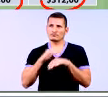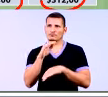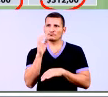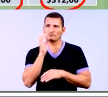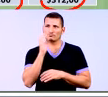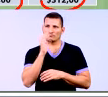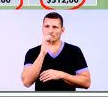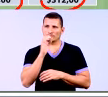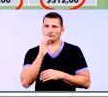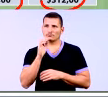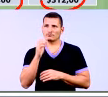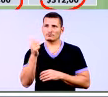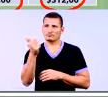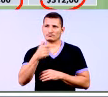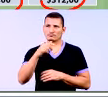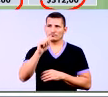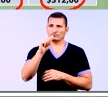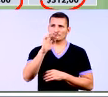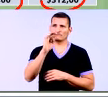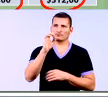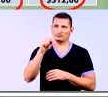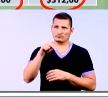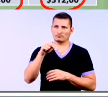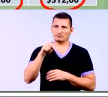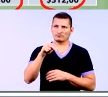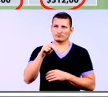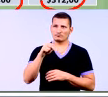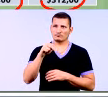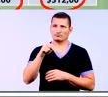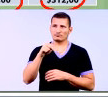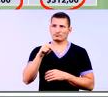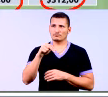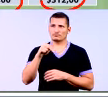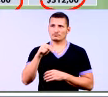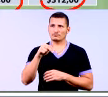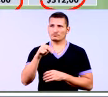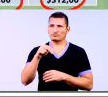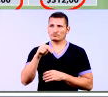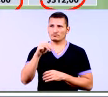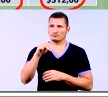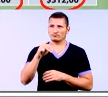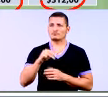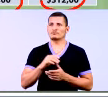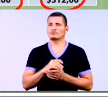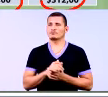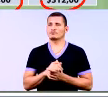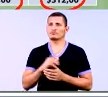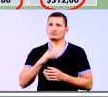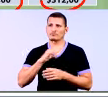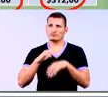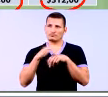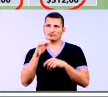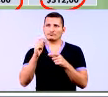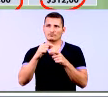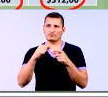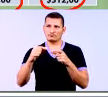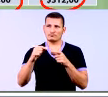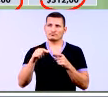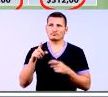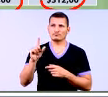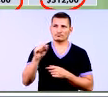do que o Celeron, e tem mais núcleos, então, logicamente que eu vou optar por esse